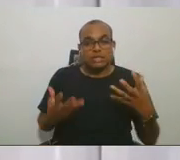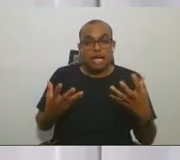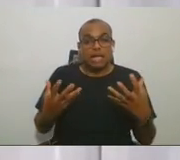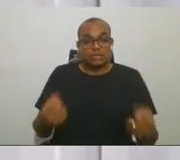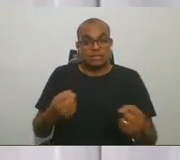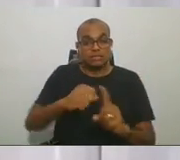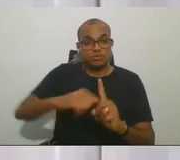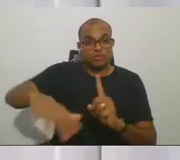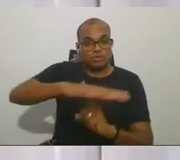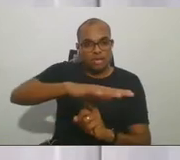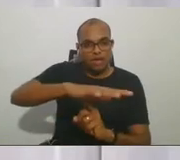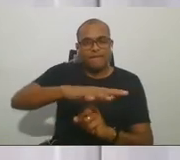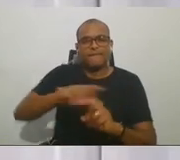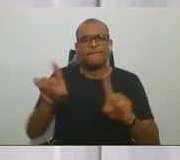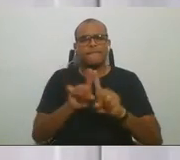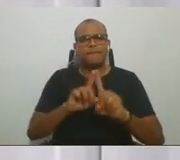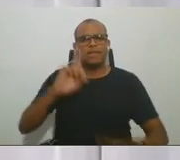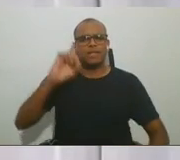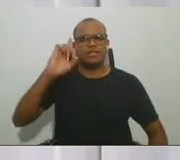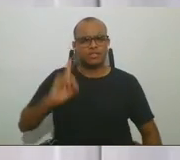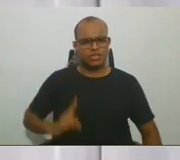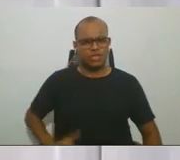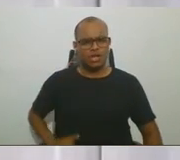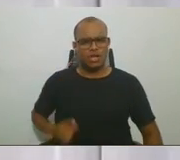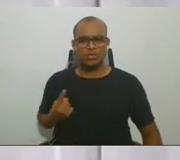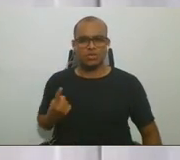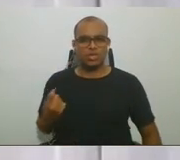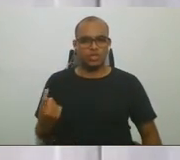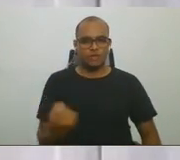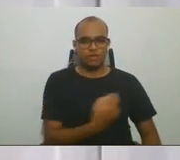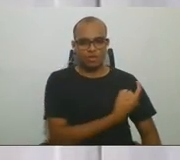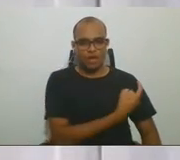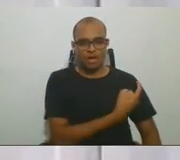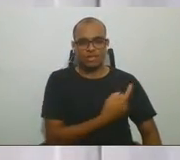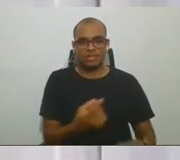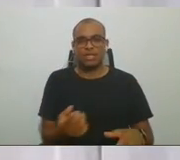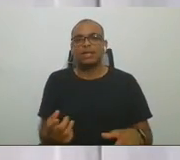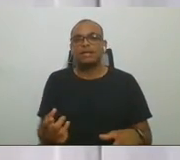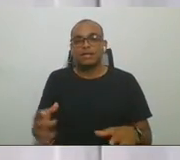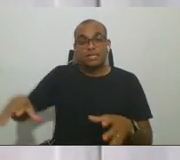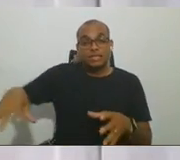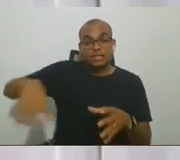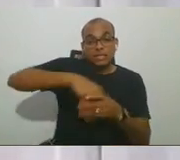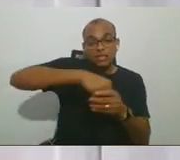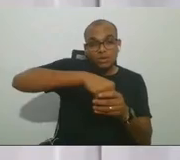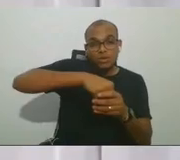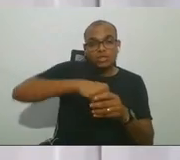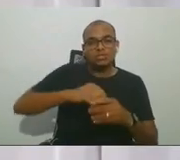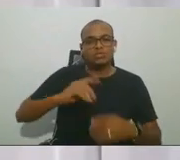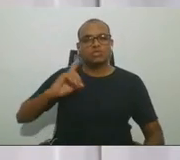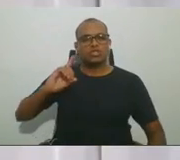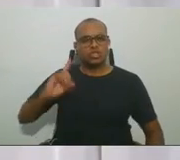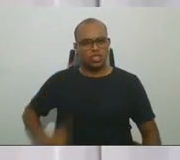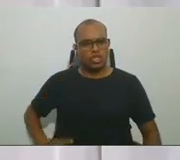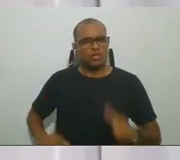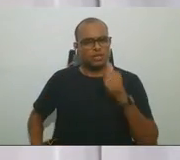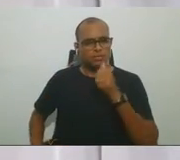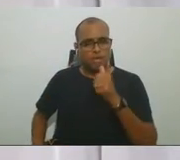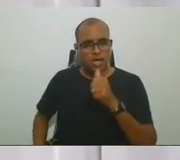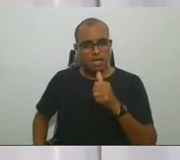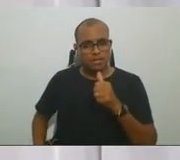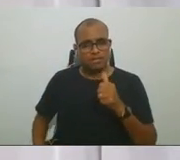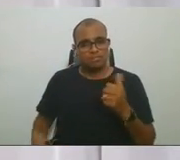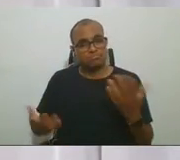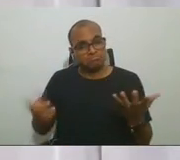social e aos direitos individuais, incluídos os direitos das mulheres. Isso